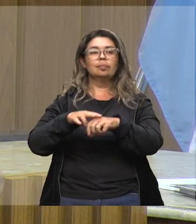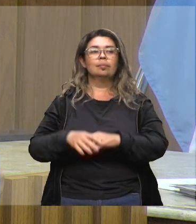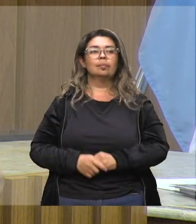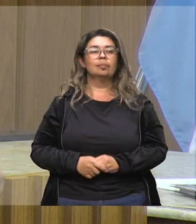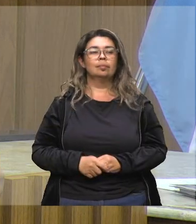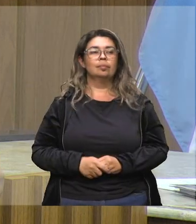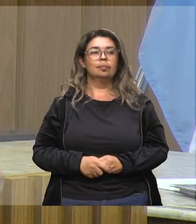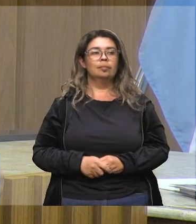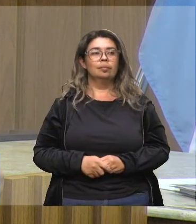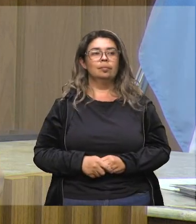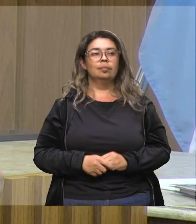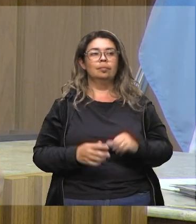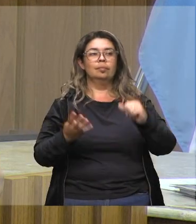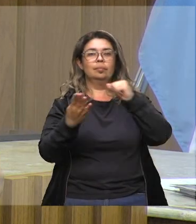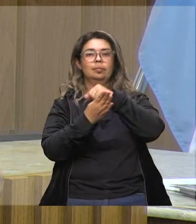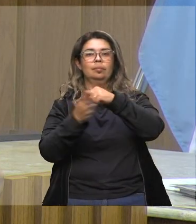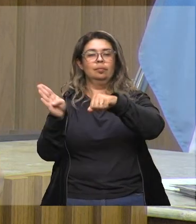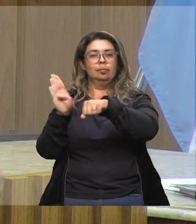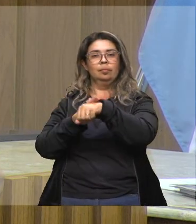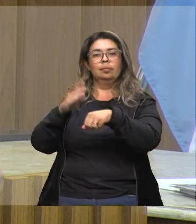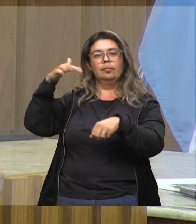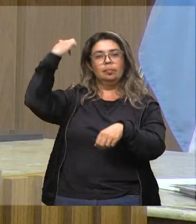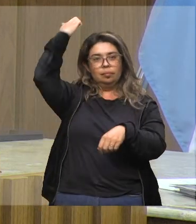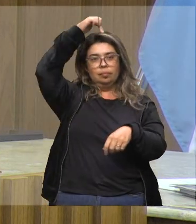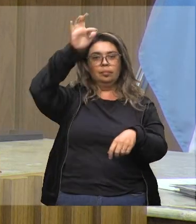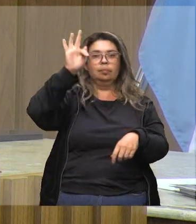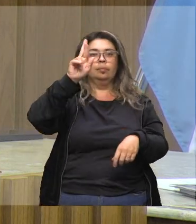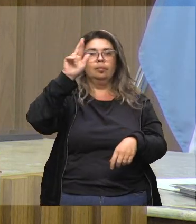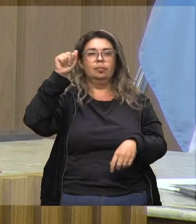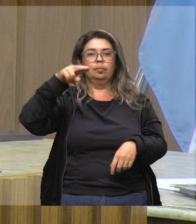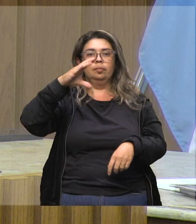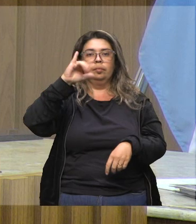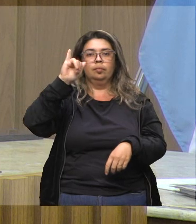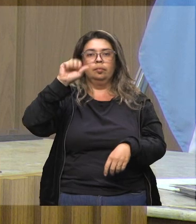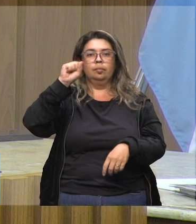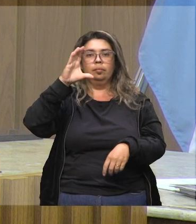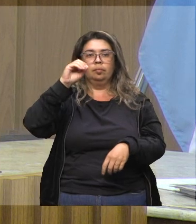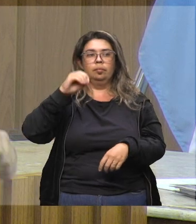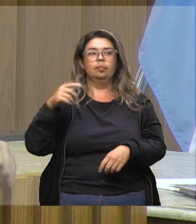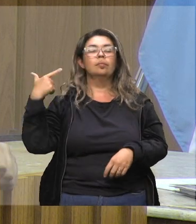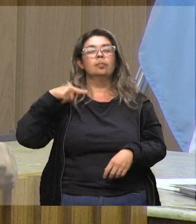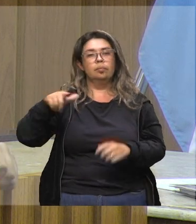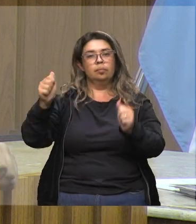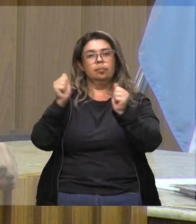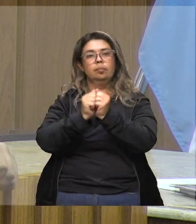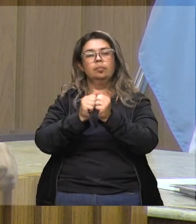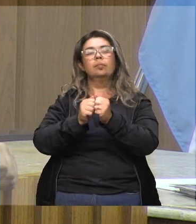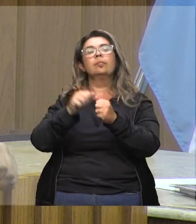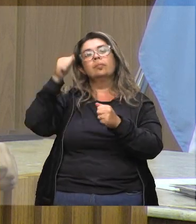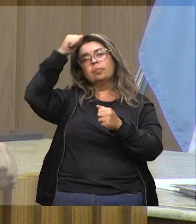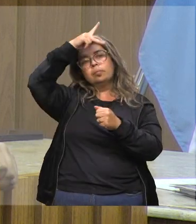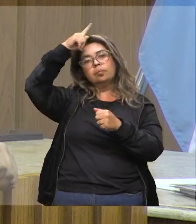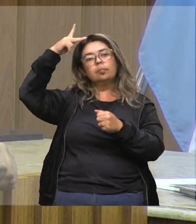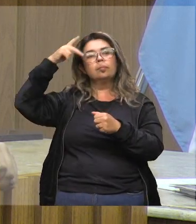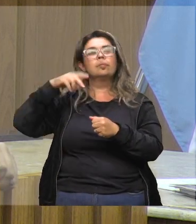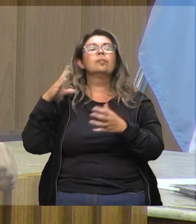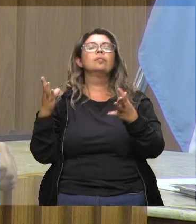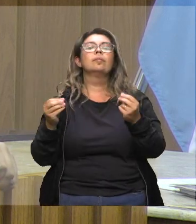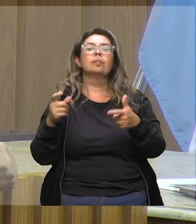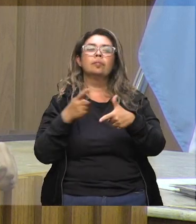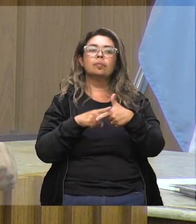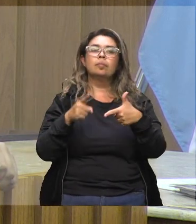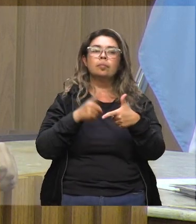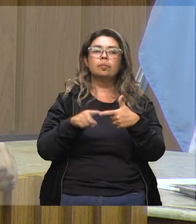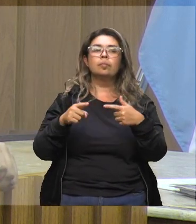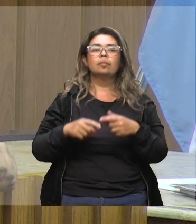do Portal São Francisco. Né, tive levando o prefeito municipal lá, ao bairro. Temos diversos problemas de